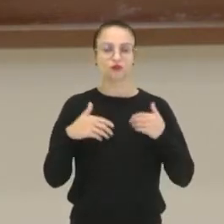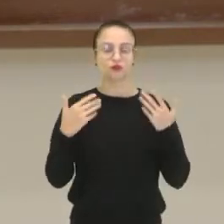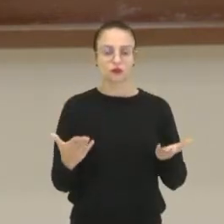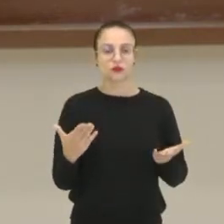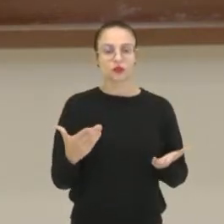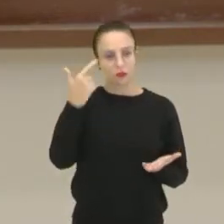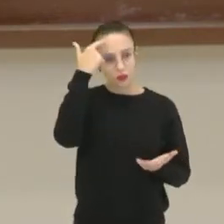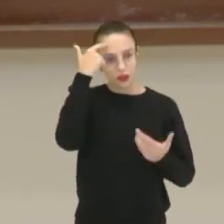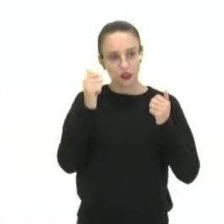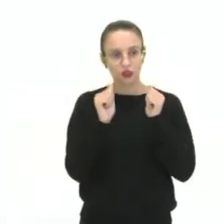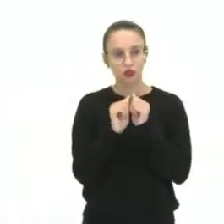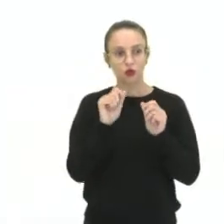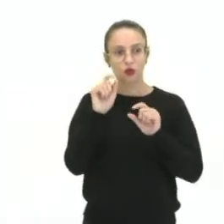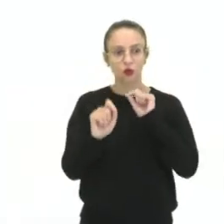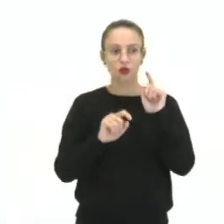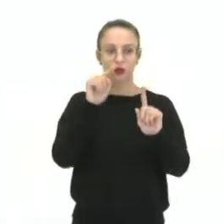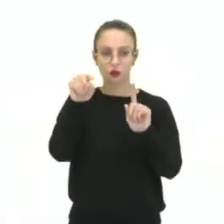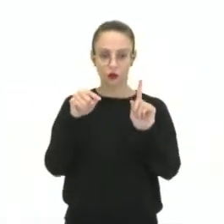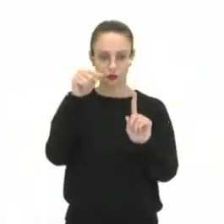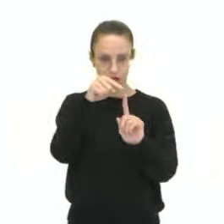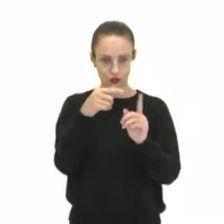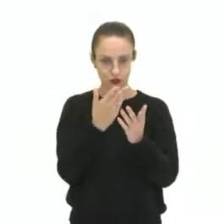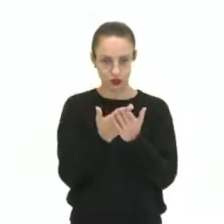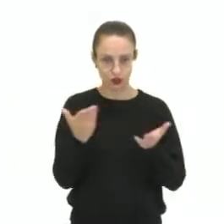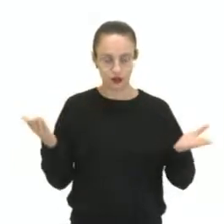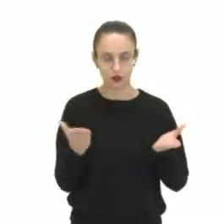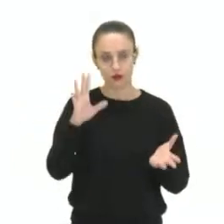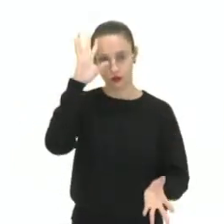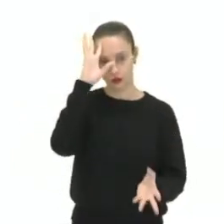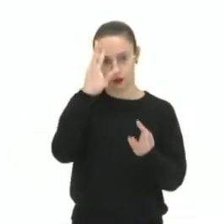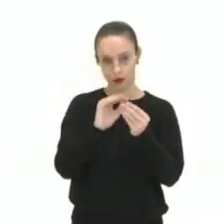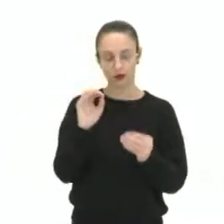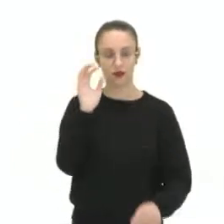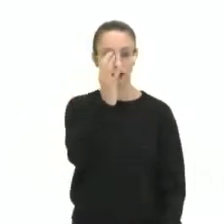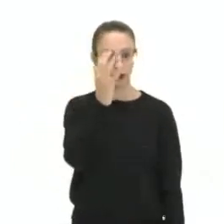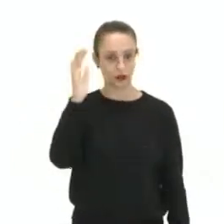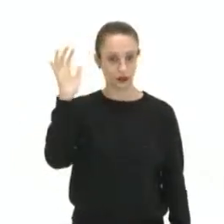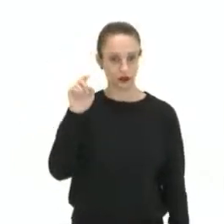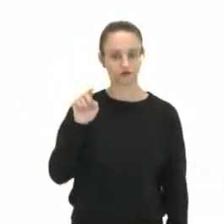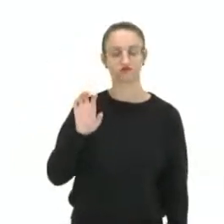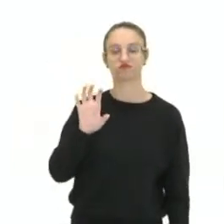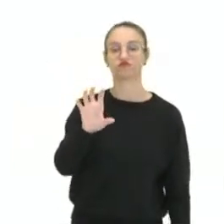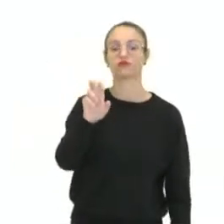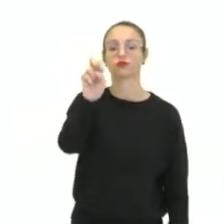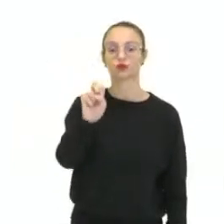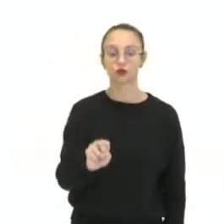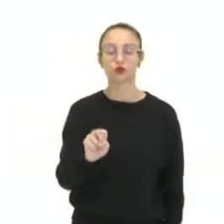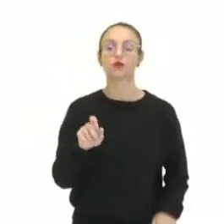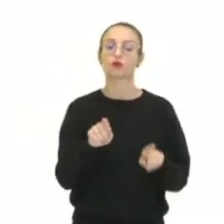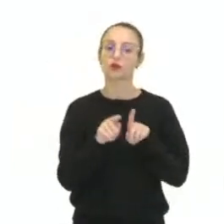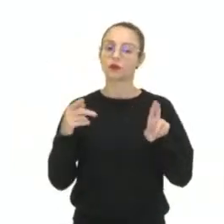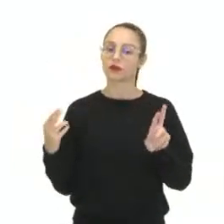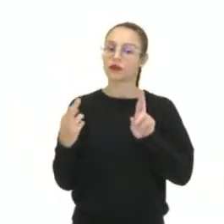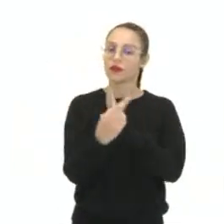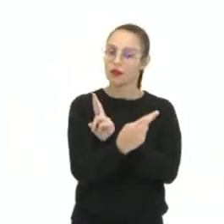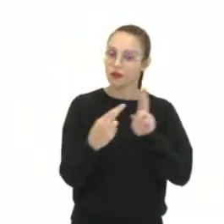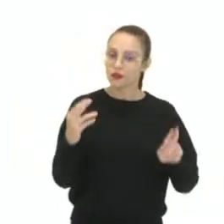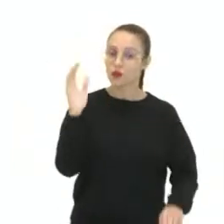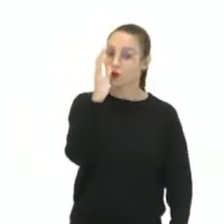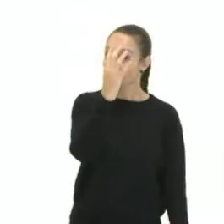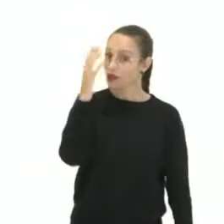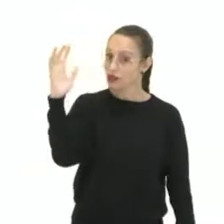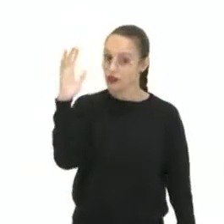pensando juntos ali no nosso objetivo, compreender o clima da região sul e fazer uma relação do clima com